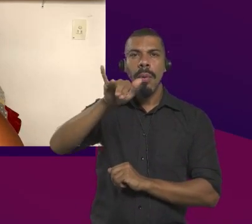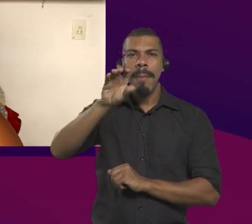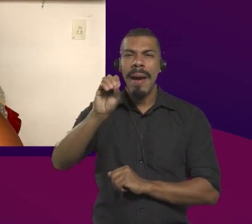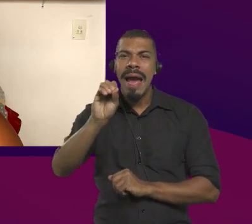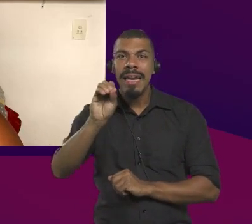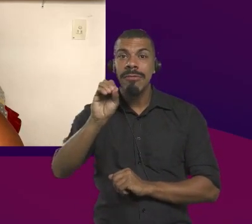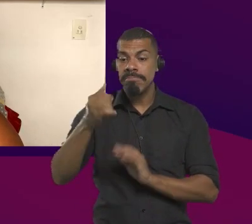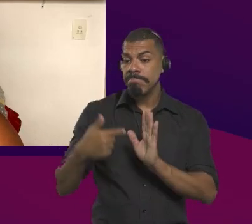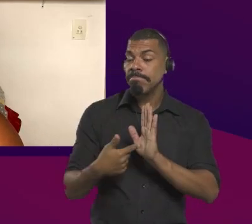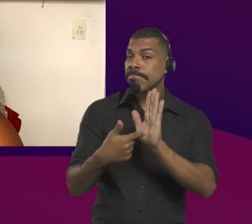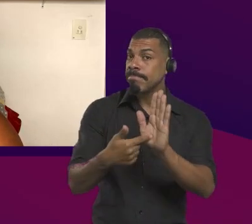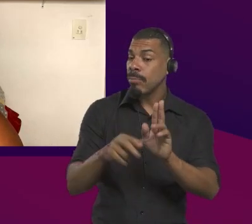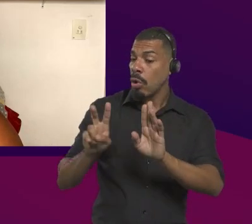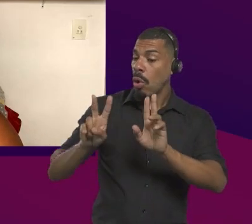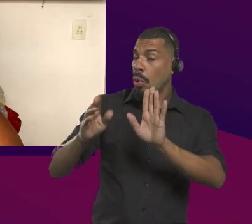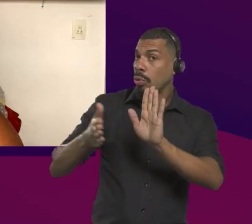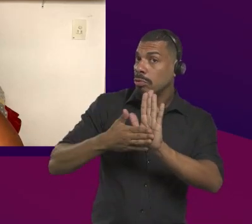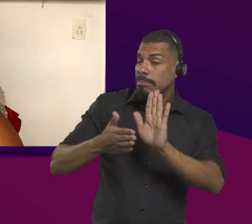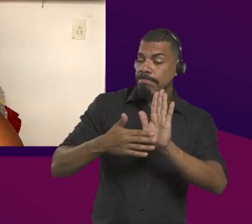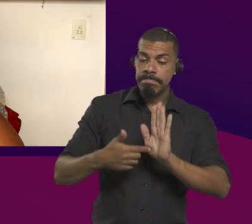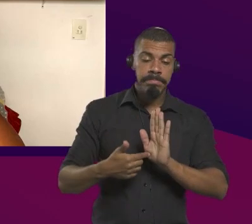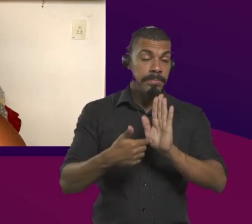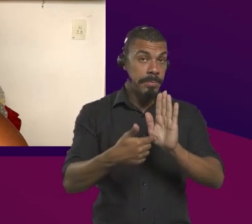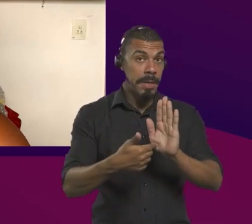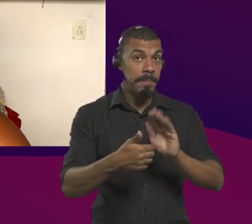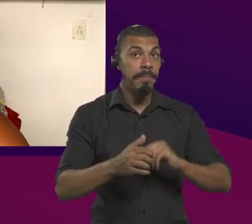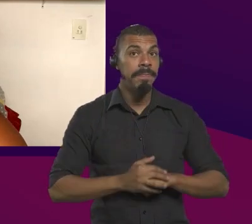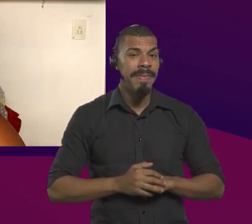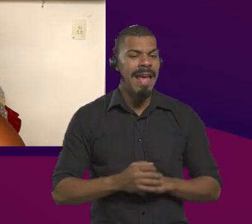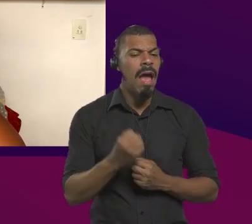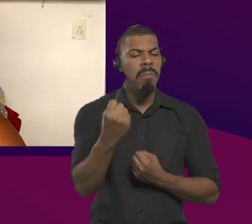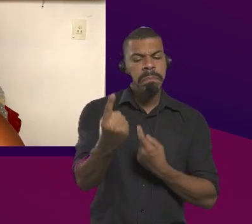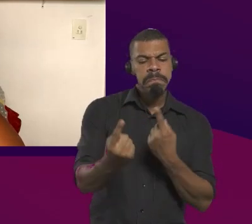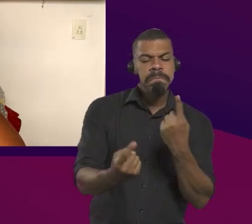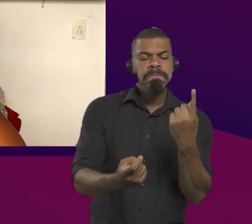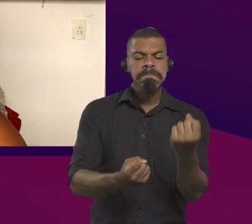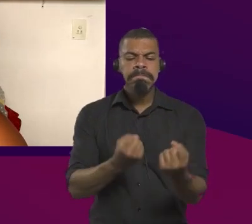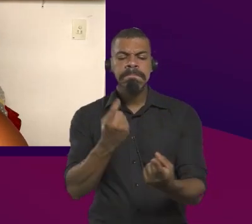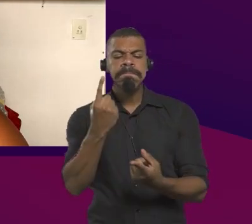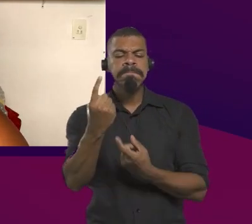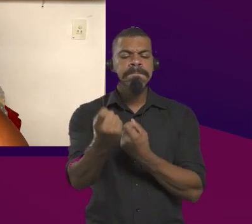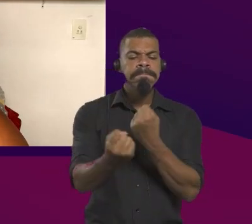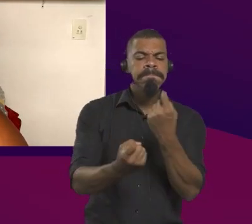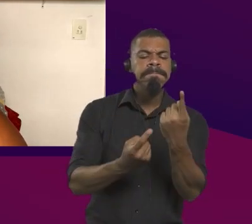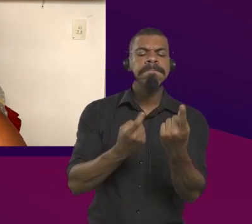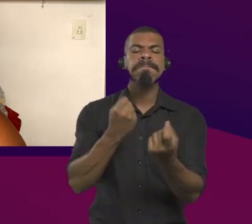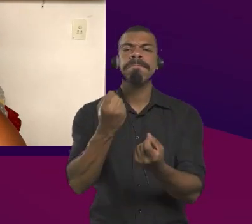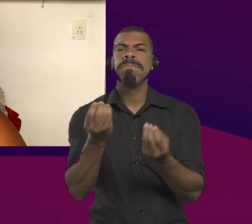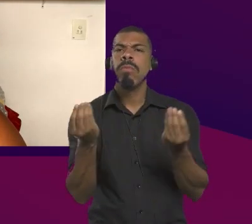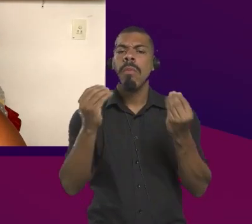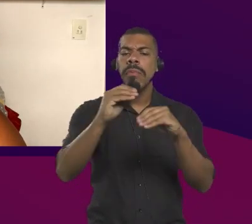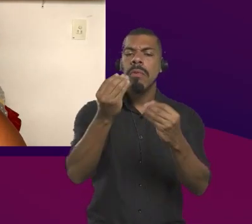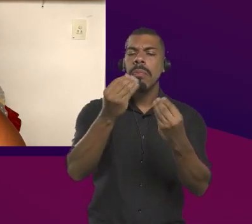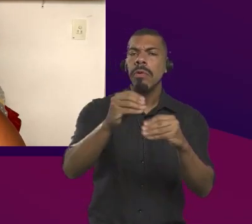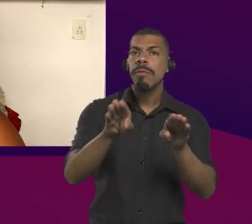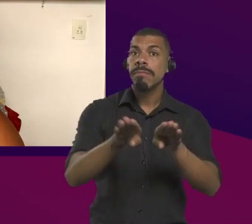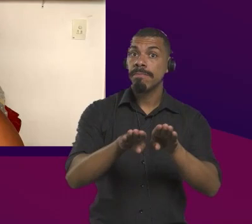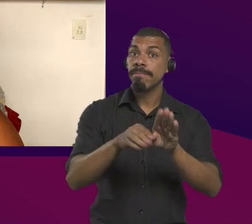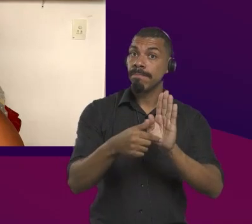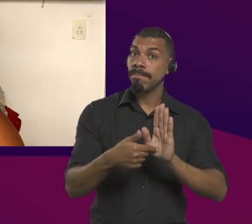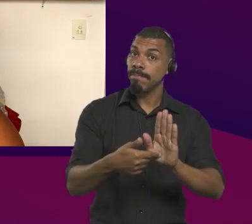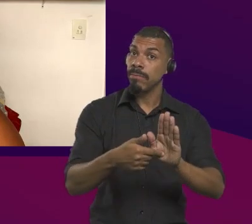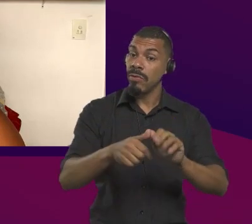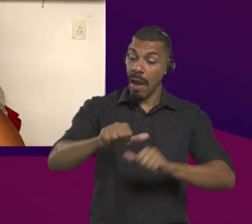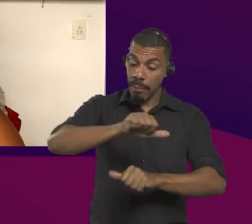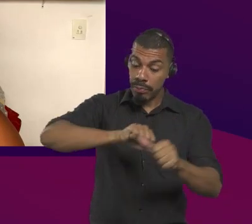disso, né? Que são coisas fundamentais, vi pouquíssimas matérias na mídia falando sobre isso, que é coisas que vão mudar realmente